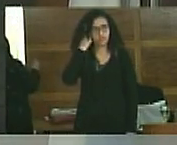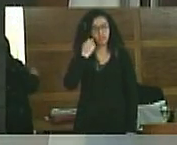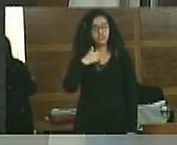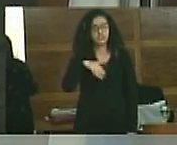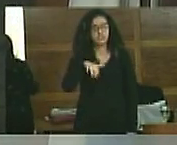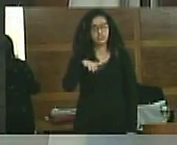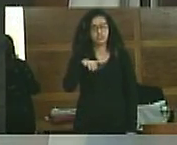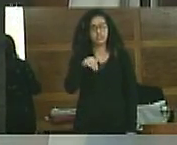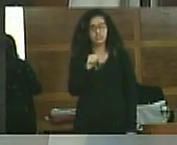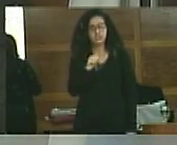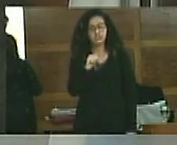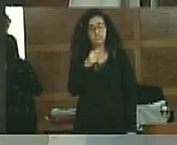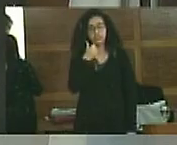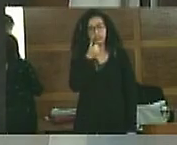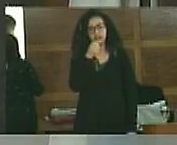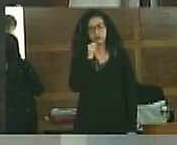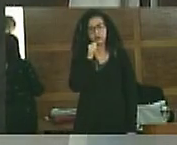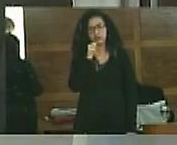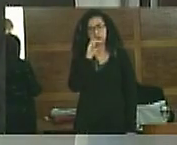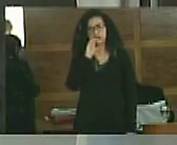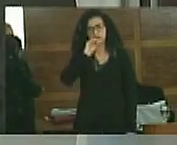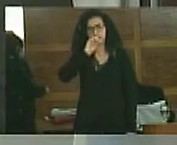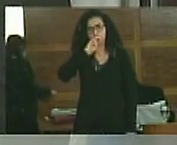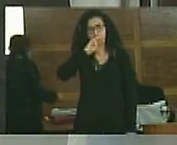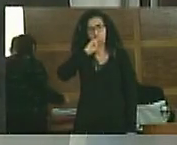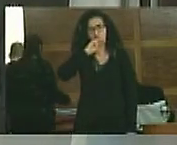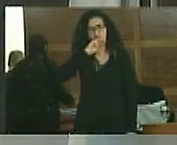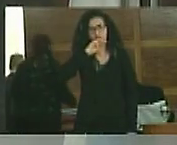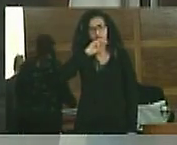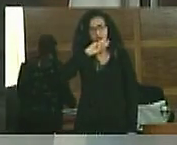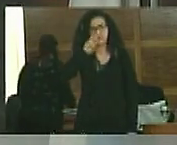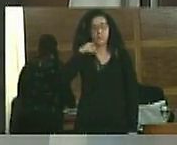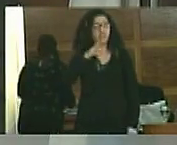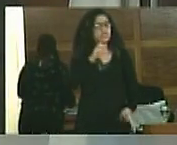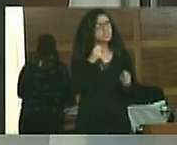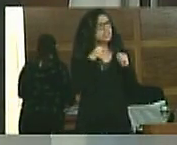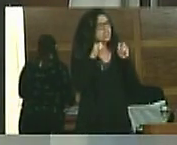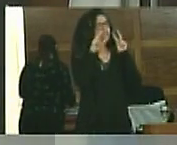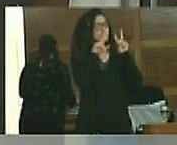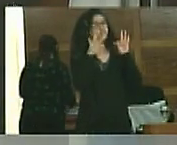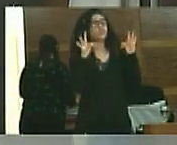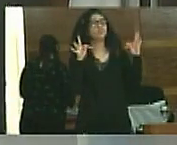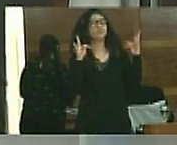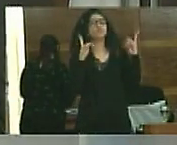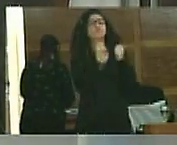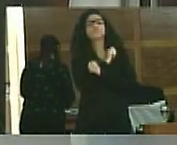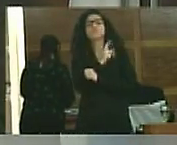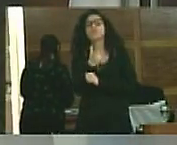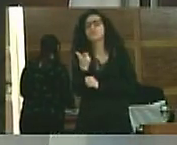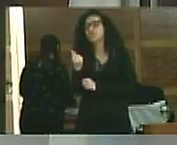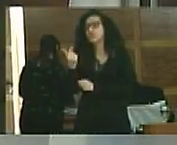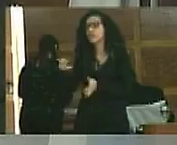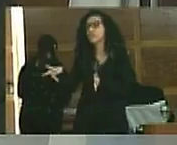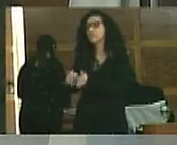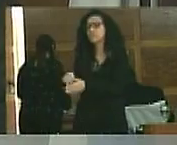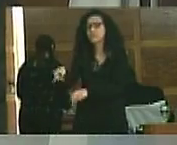Argentina, 180 milhões. Se a gente for olhar isso aqui, tudo dinheiro investido fora do nosso